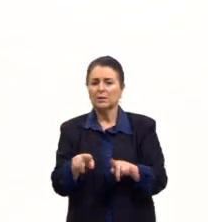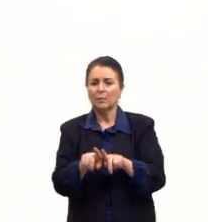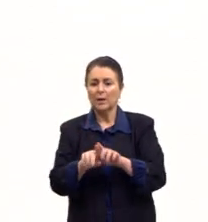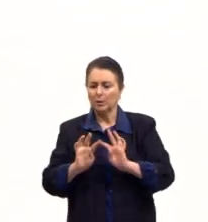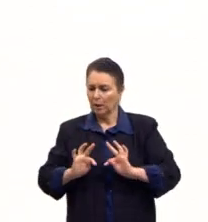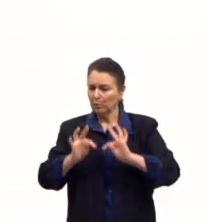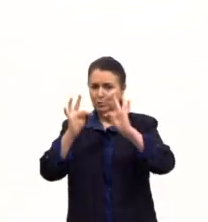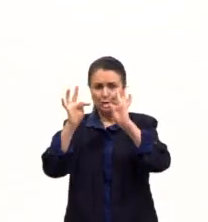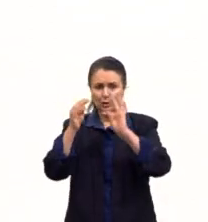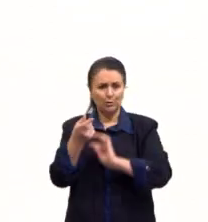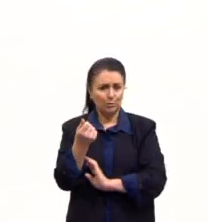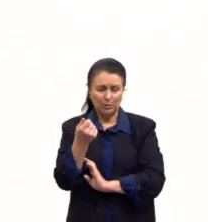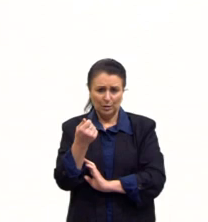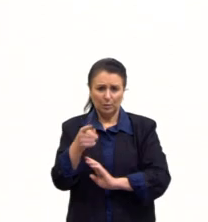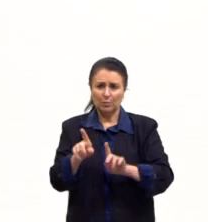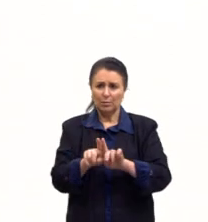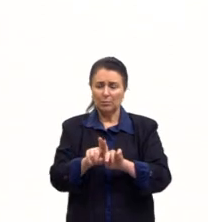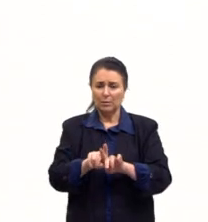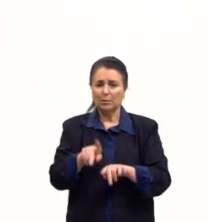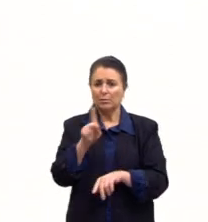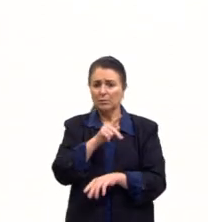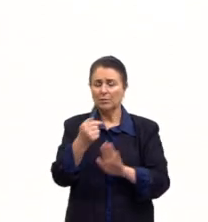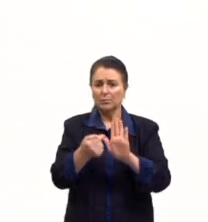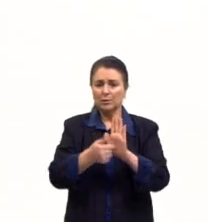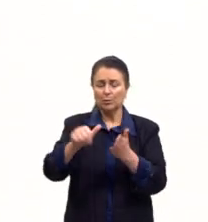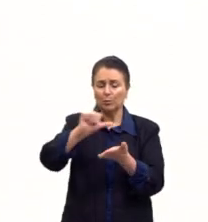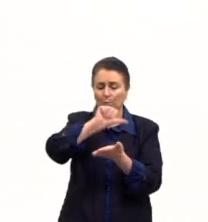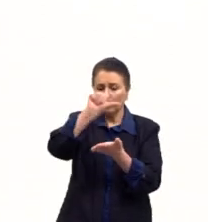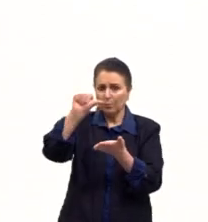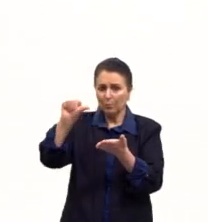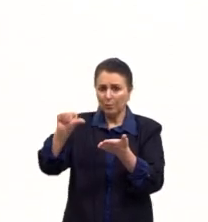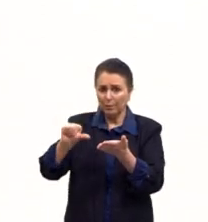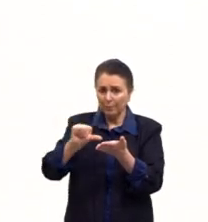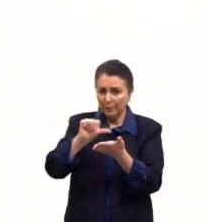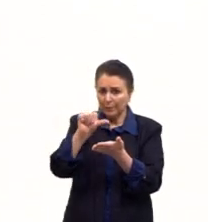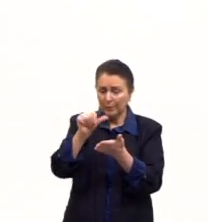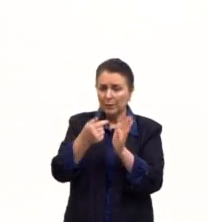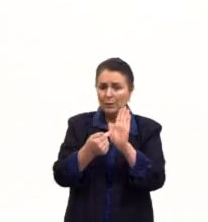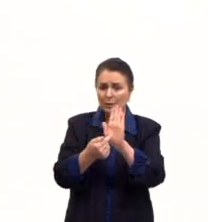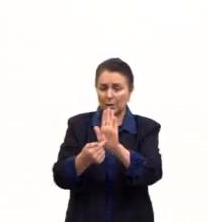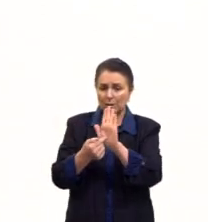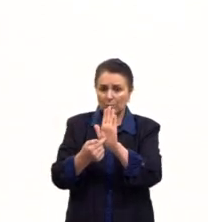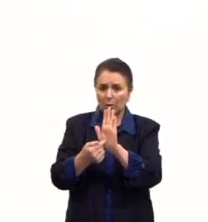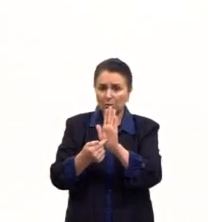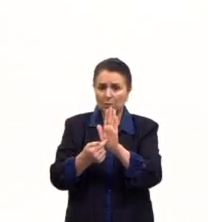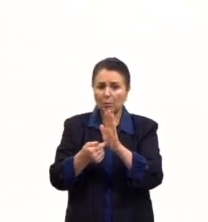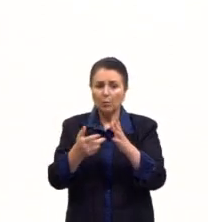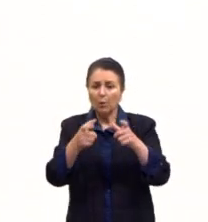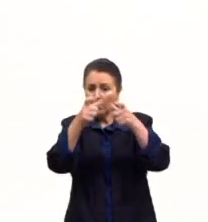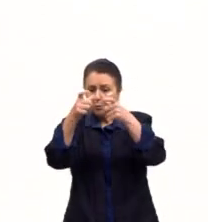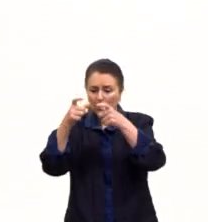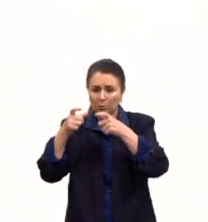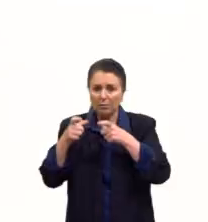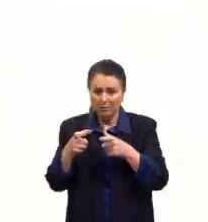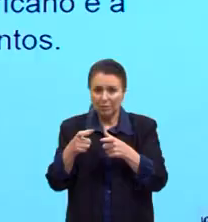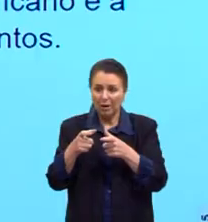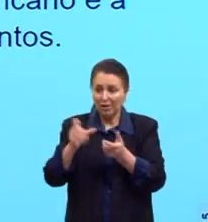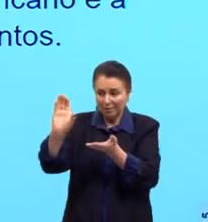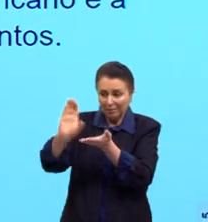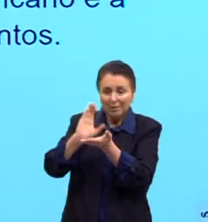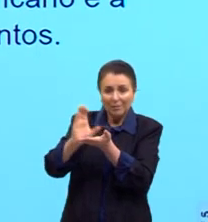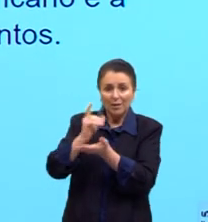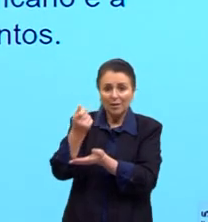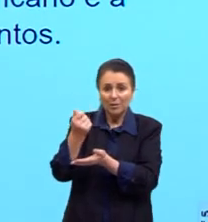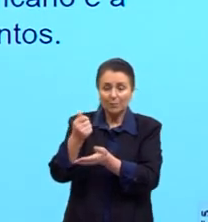tecnologia entre outras coisas aí eu trago um mapa conceitual aqui né do Da onde está vindo né esse esse dinheiro